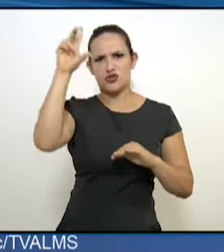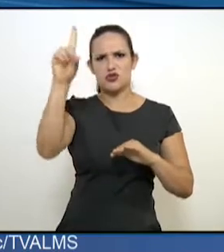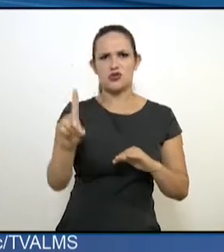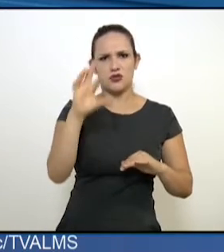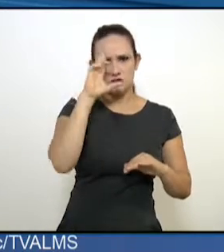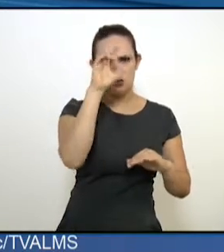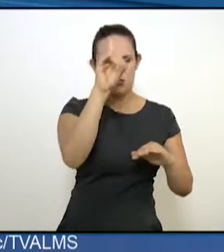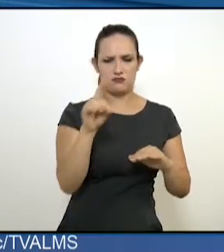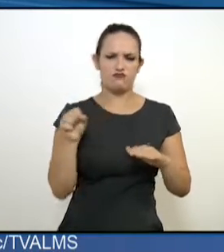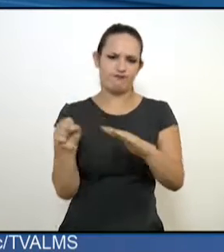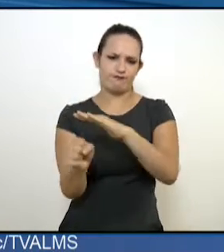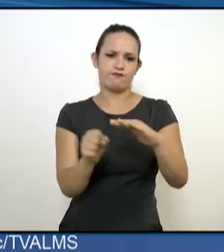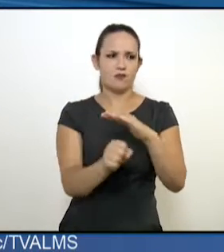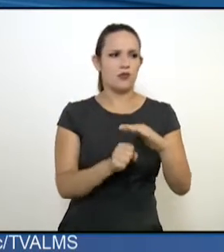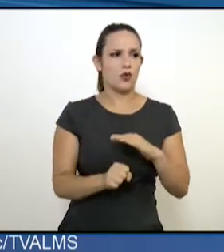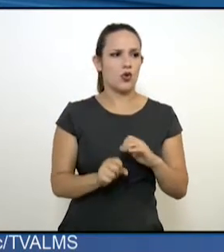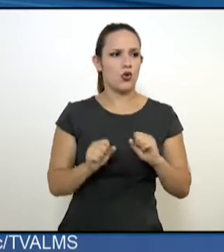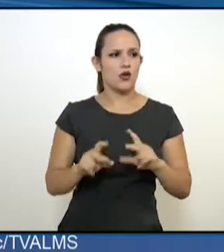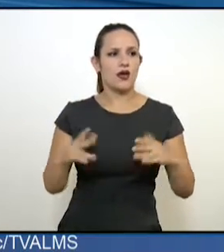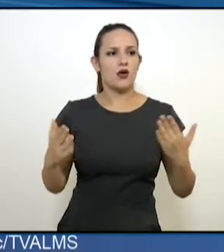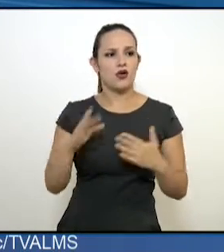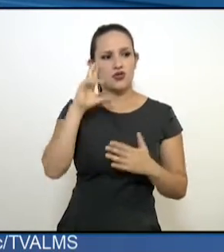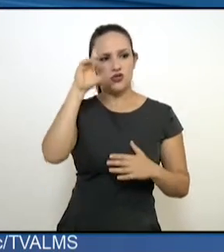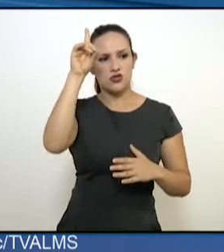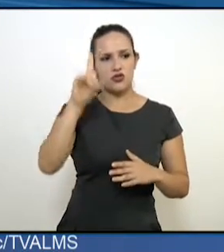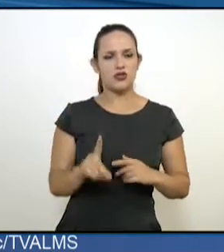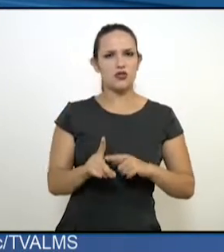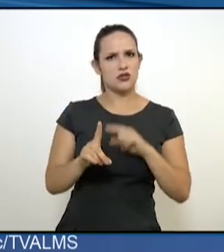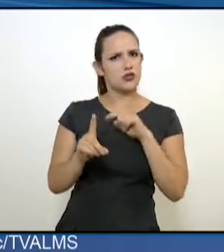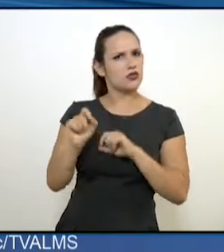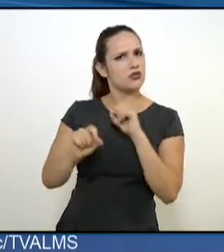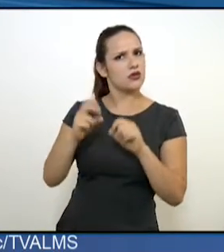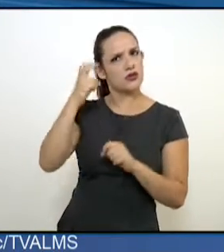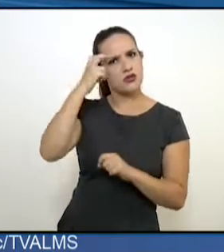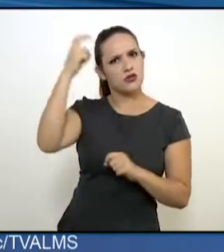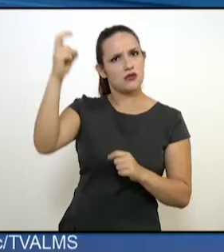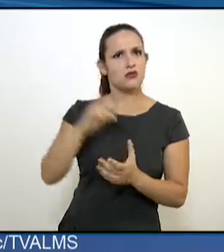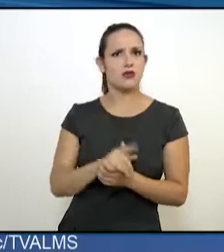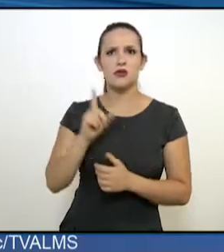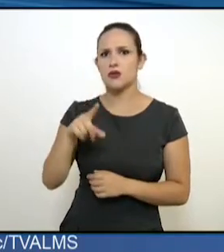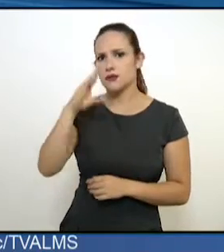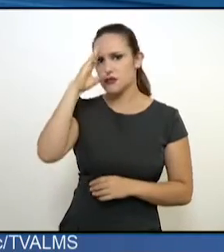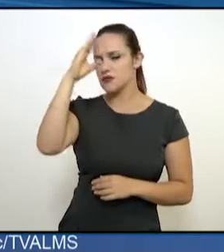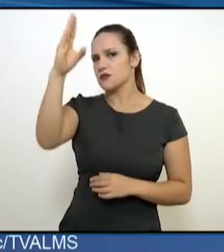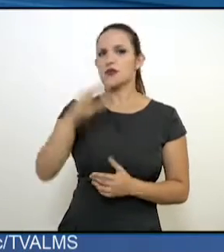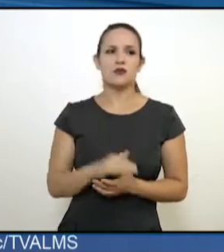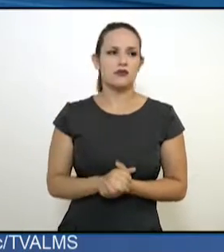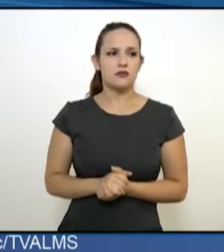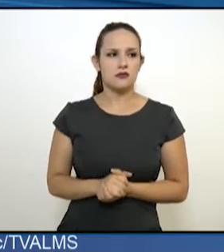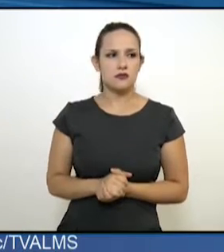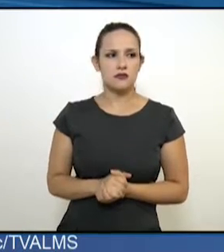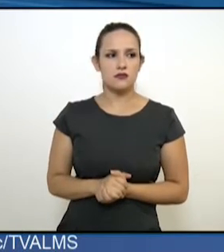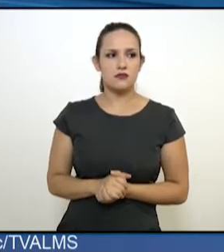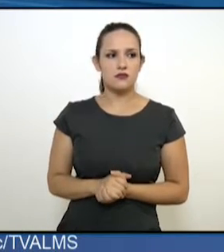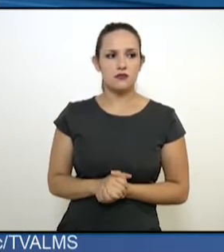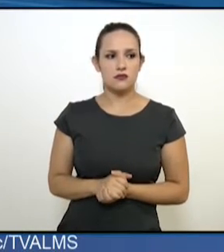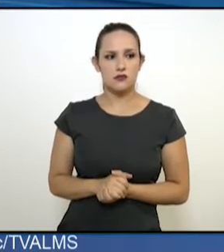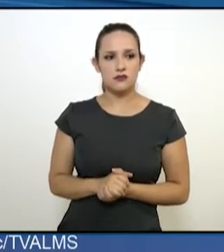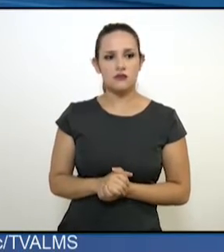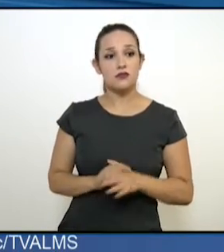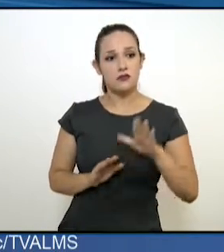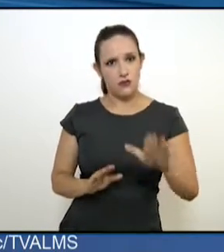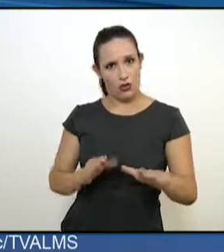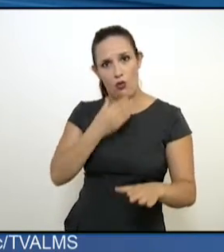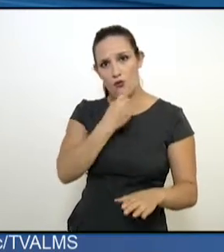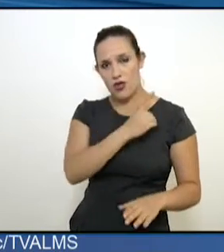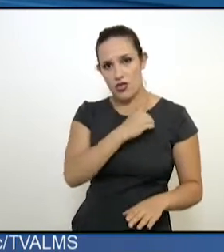mais importante, a diretoria de inteligência, que essa é a principal, cujo deputado Barbosinha falou